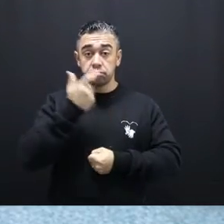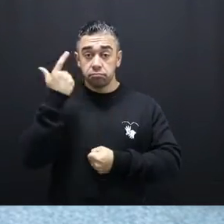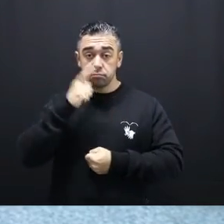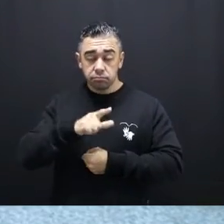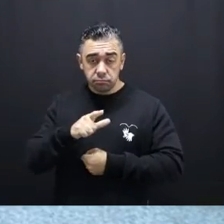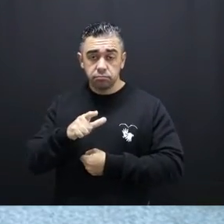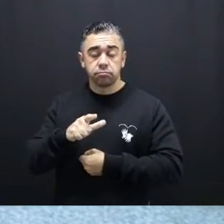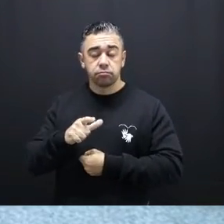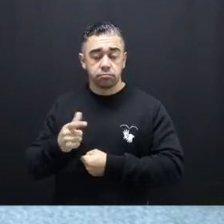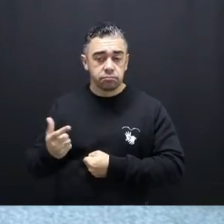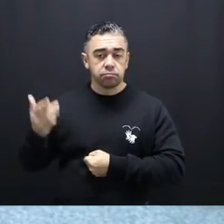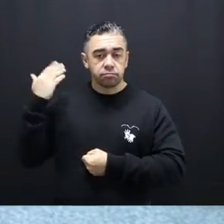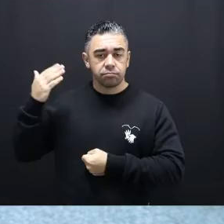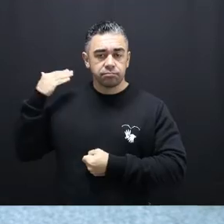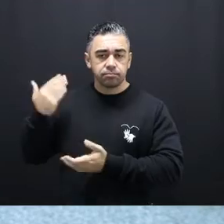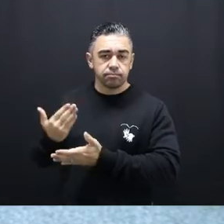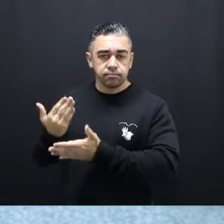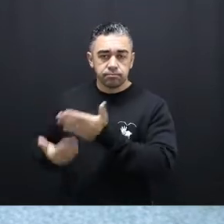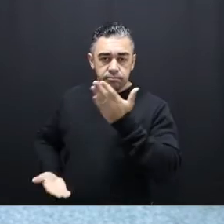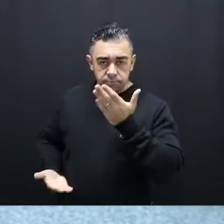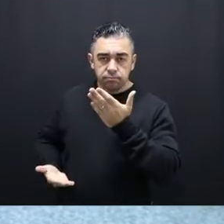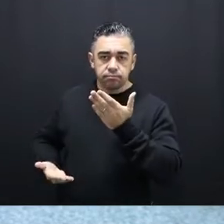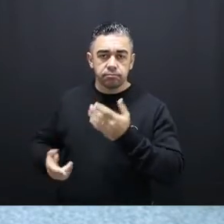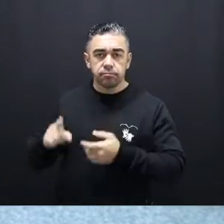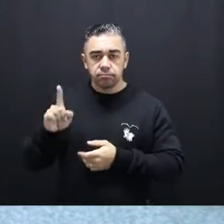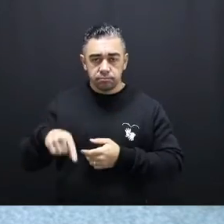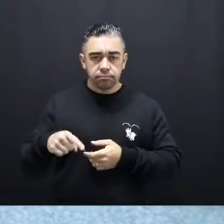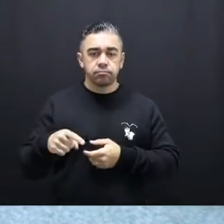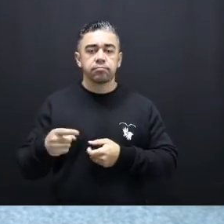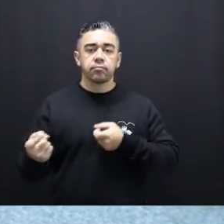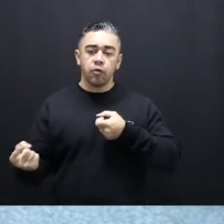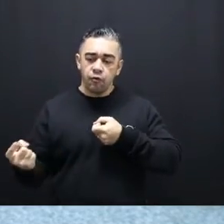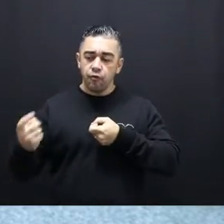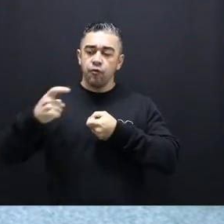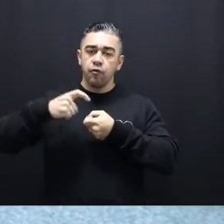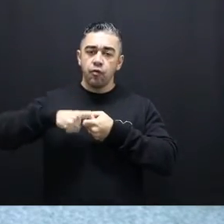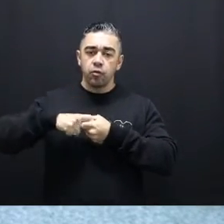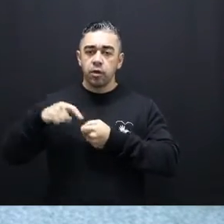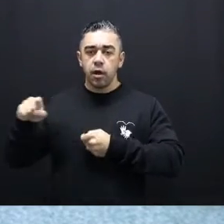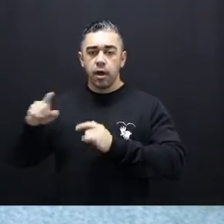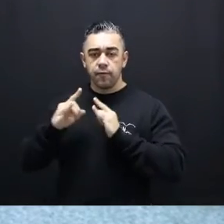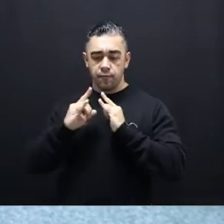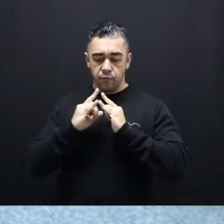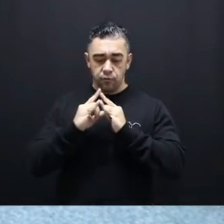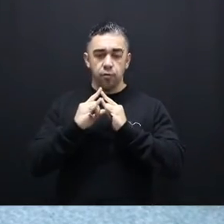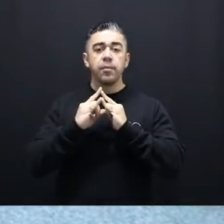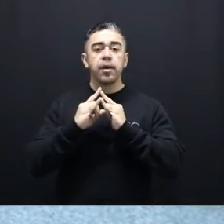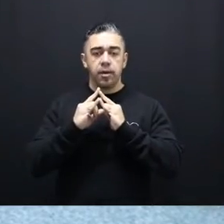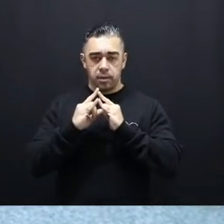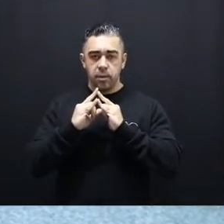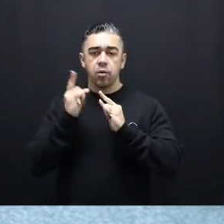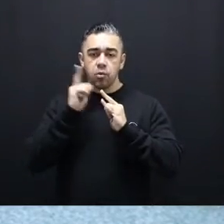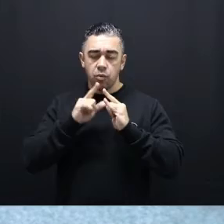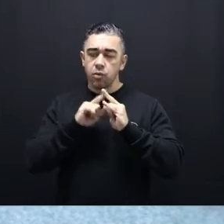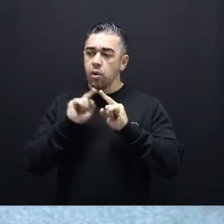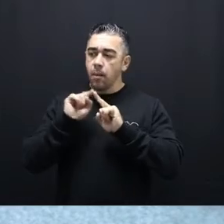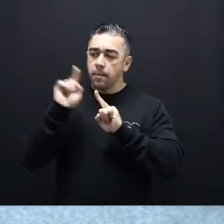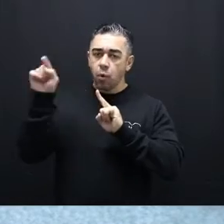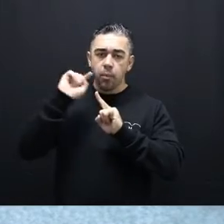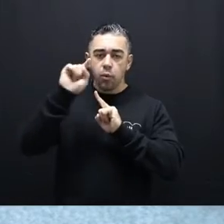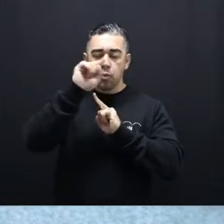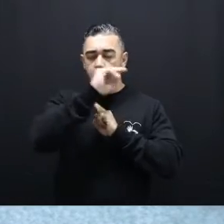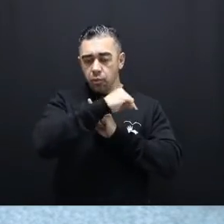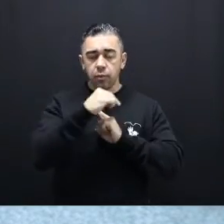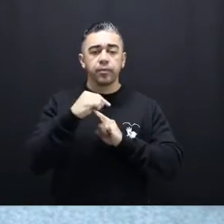em gestões anteriores foi perdido que foi a integração do Terminal Afonso Pena ele conseguiu trazer para a população